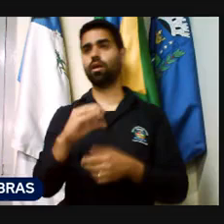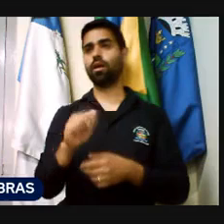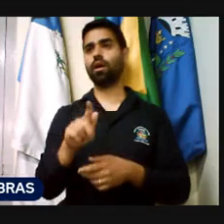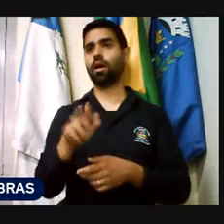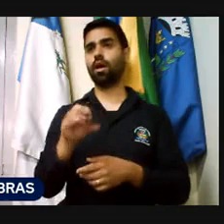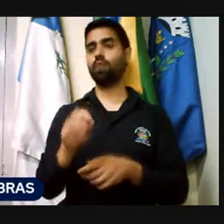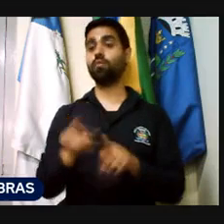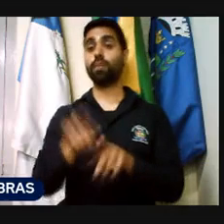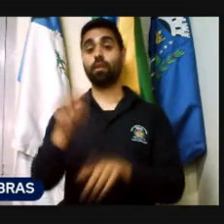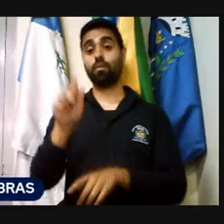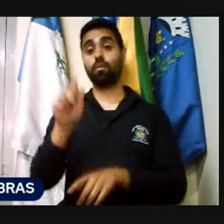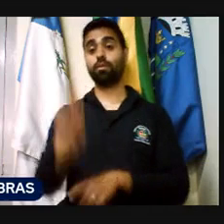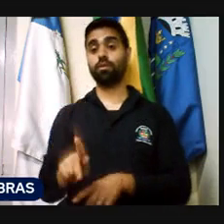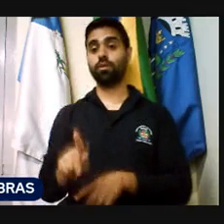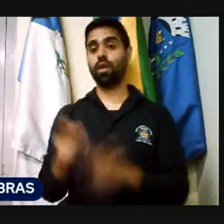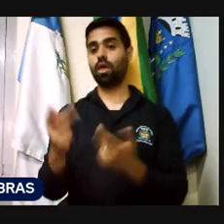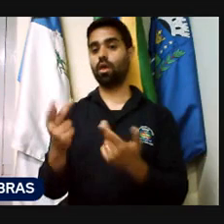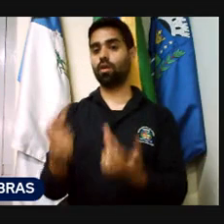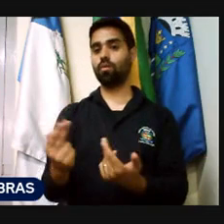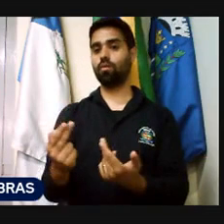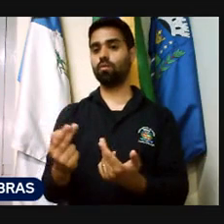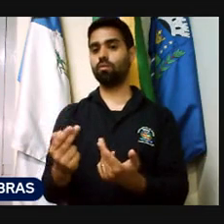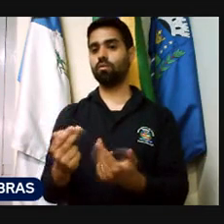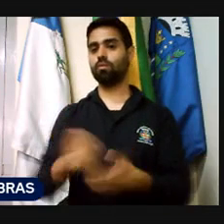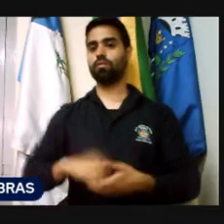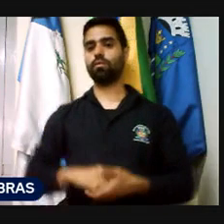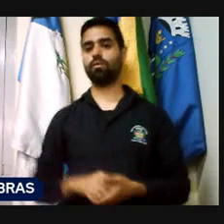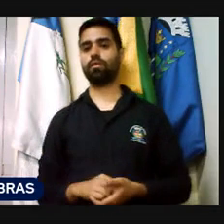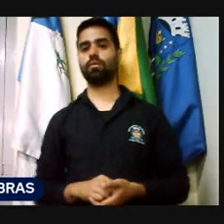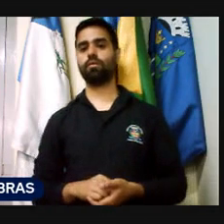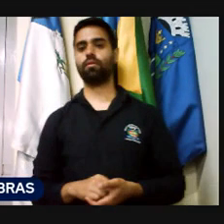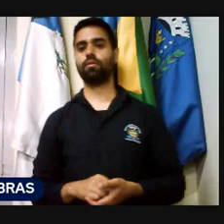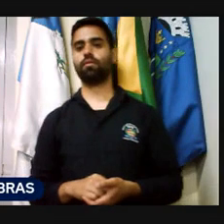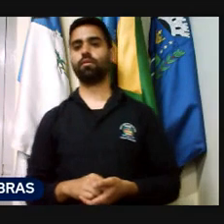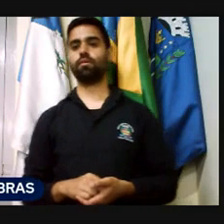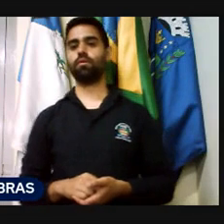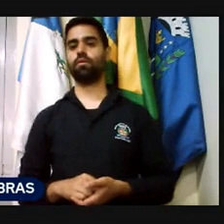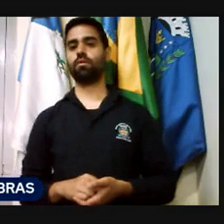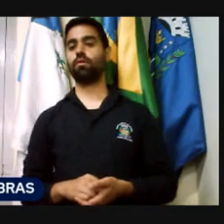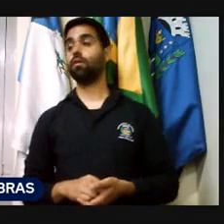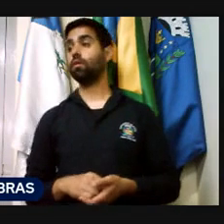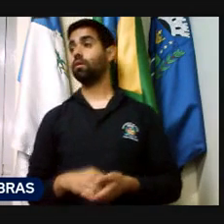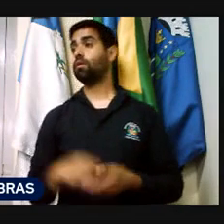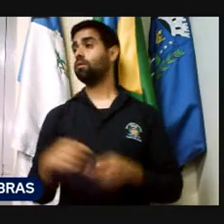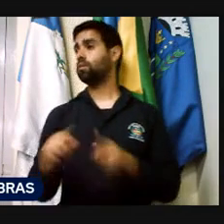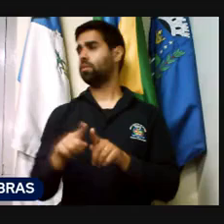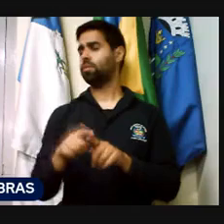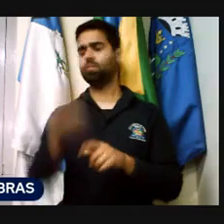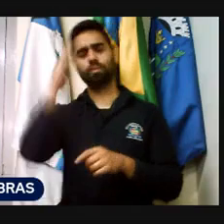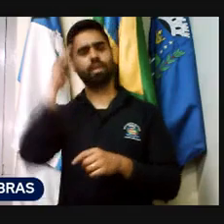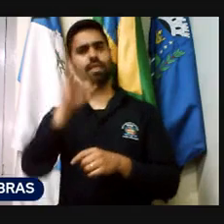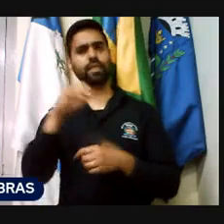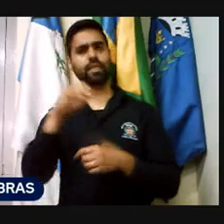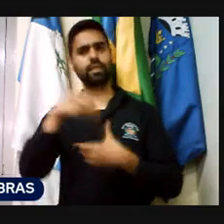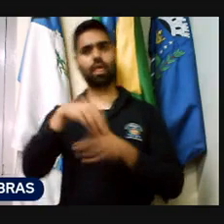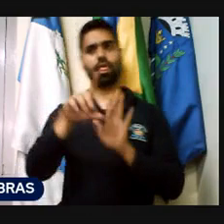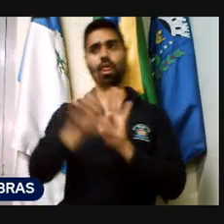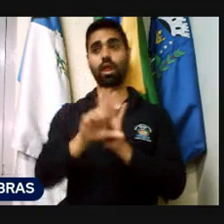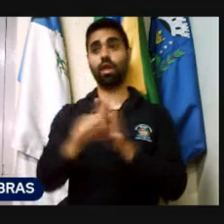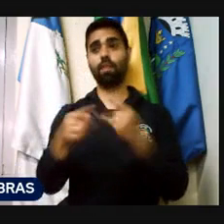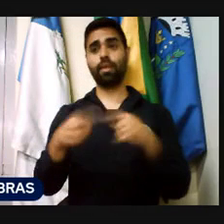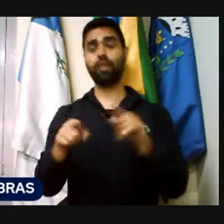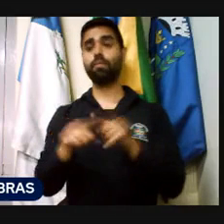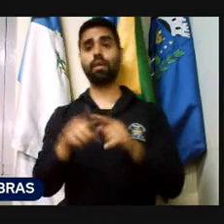estabilidade e aposentadoria, conforme preconiza o artigo 549. Ainda quanto à análise da material de constitucionalidade, a matéria em questão